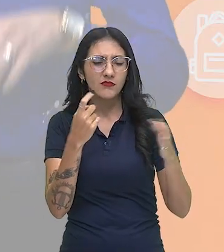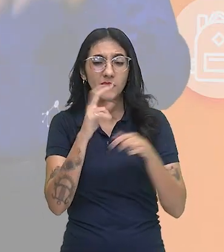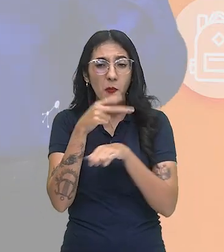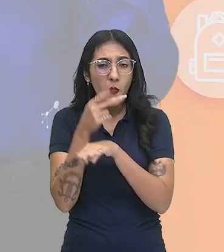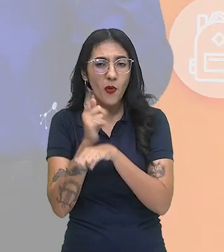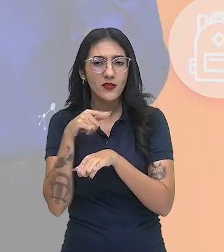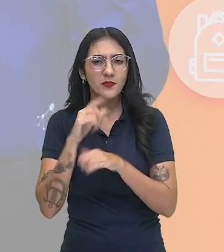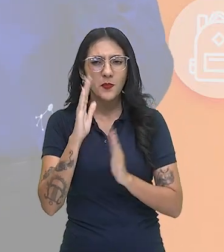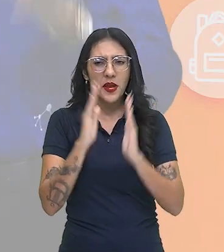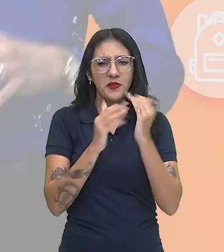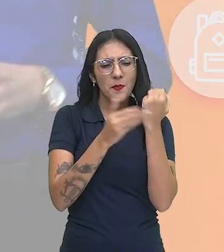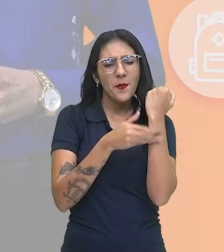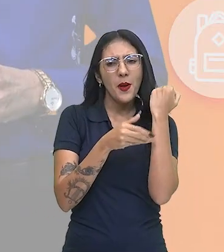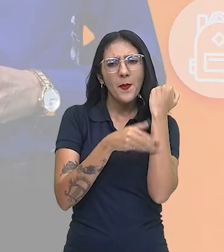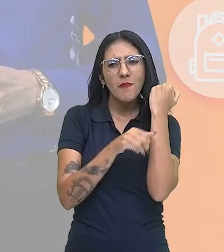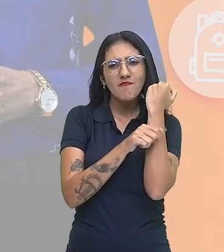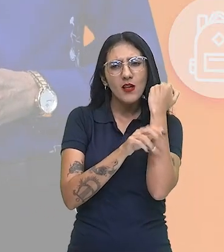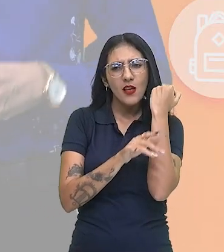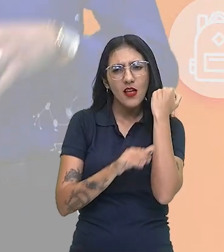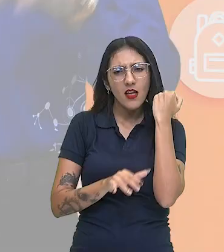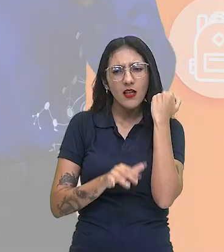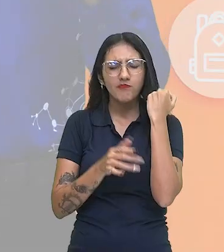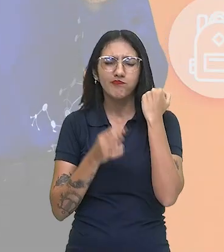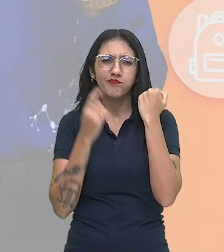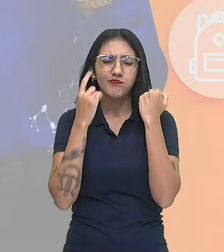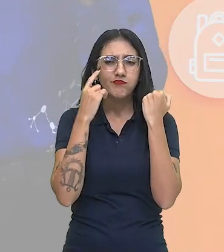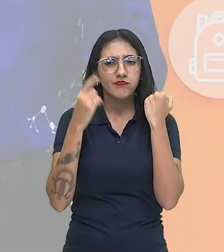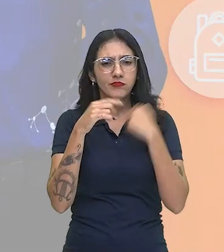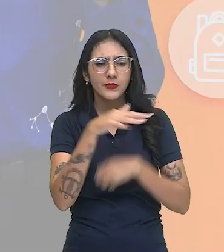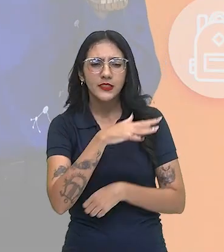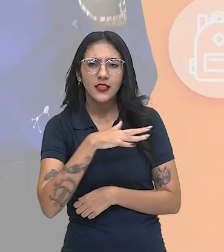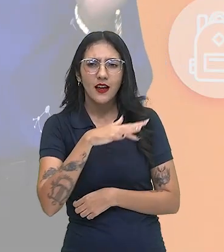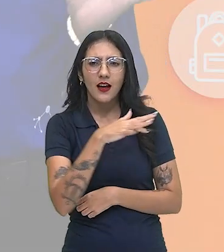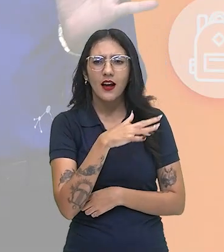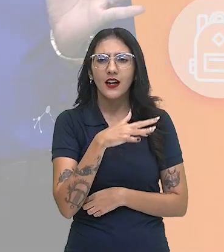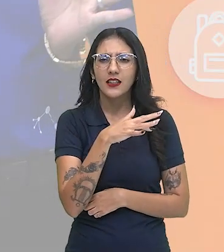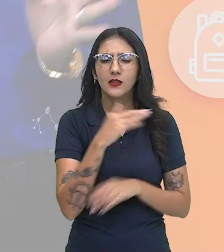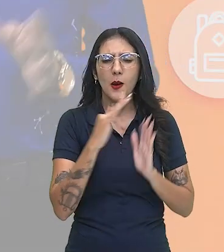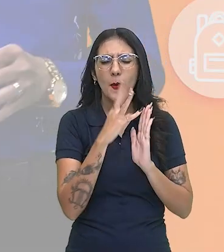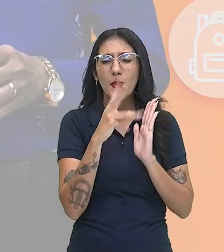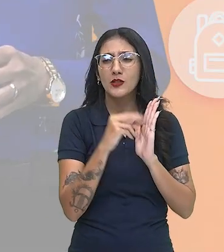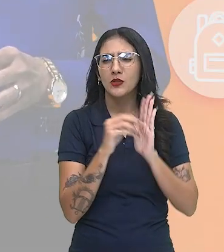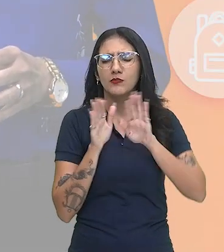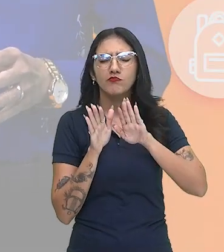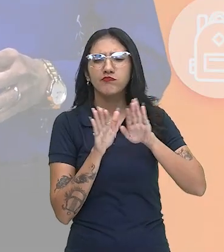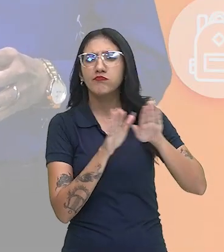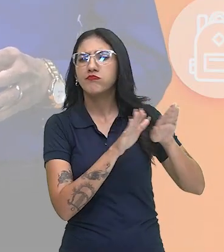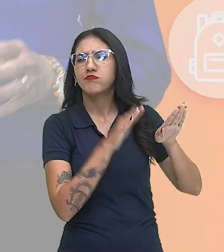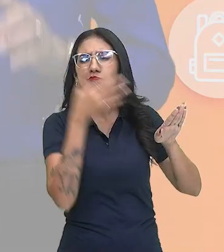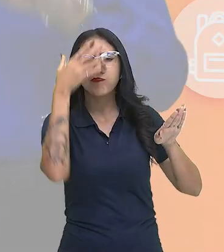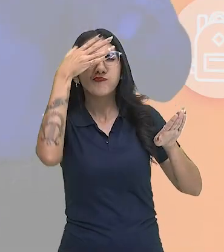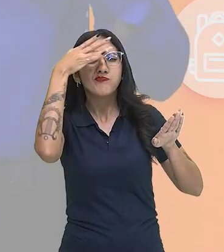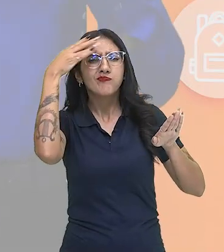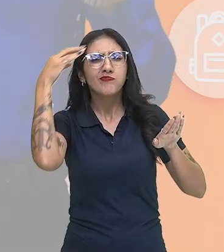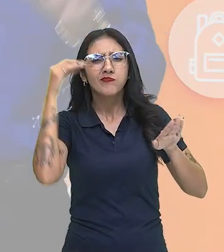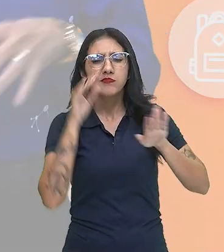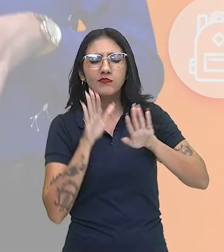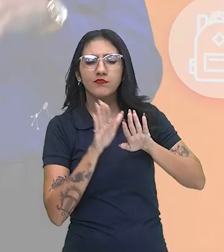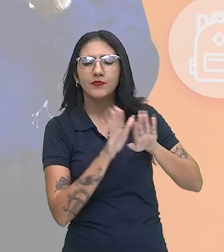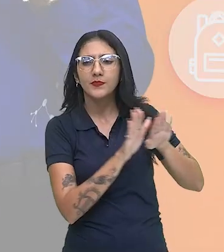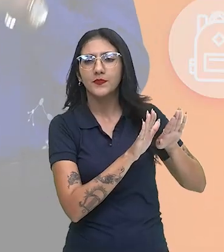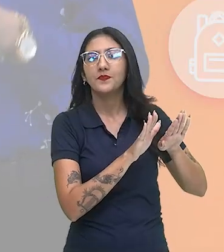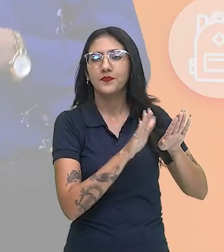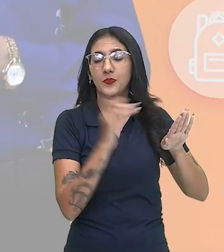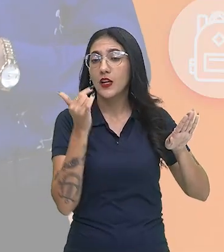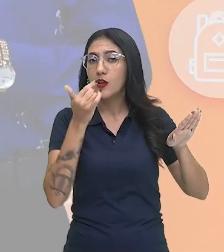borracha, parece assim que, historicamente, a Amazônia ficou esquecida. E o Brasil, digamos assim,